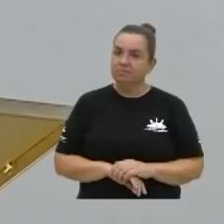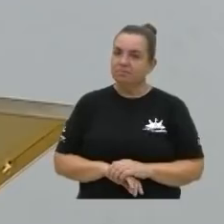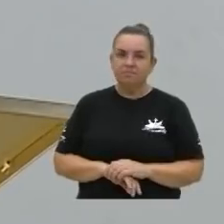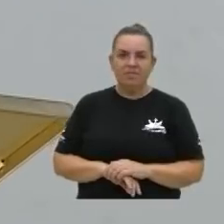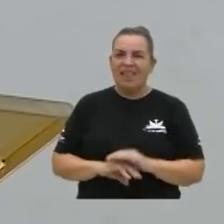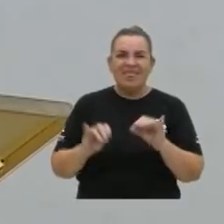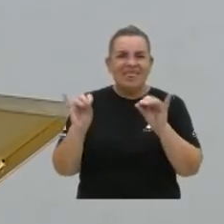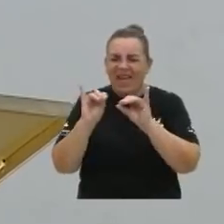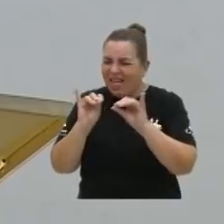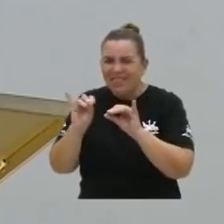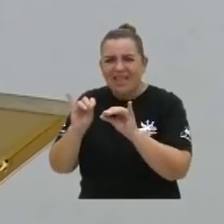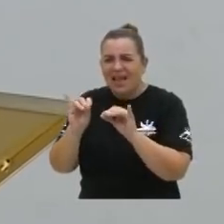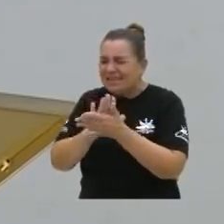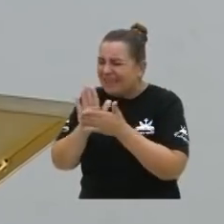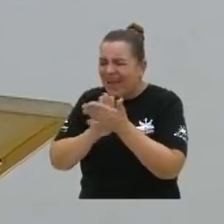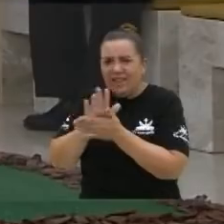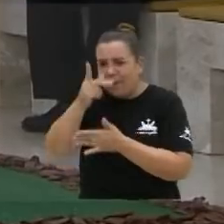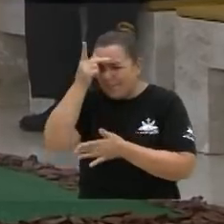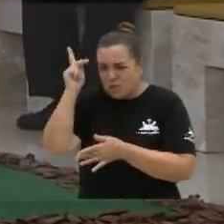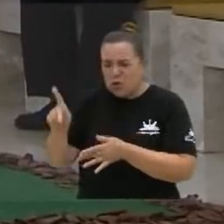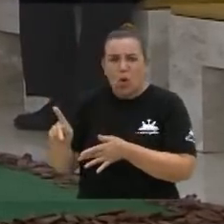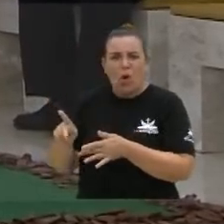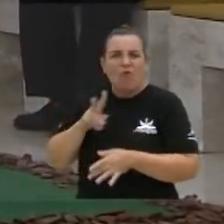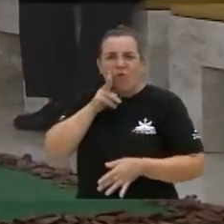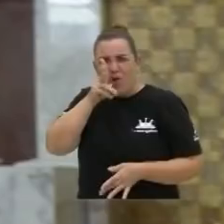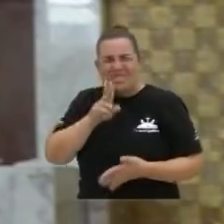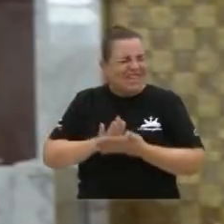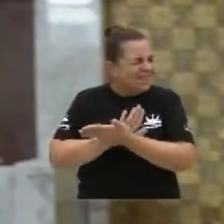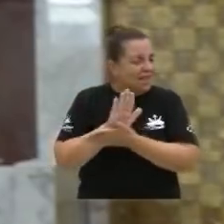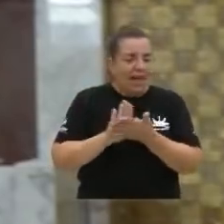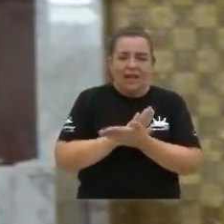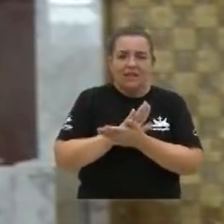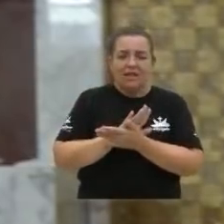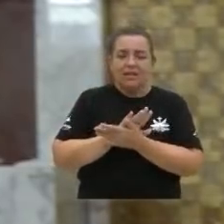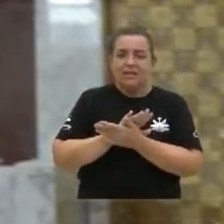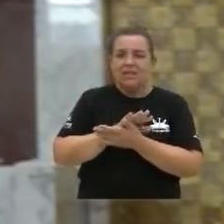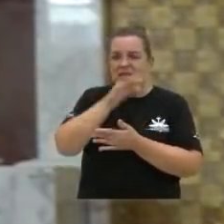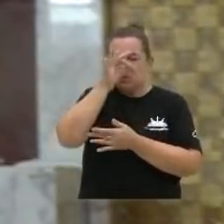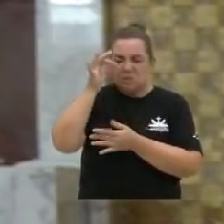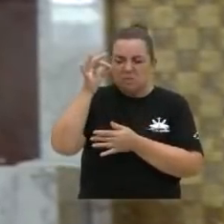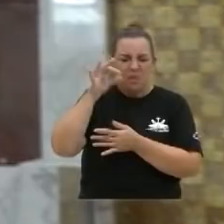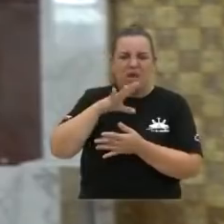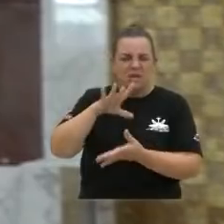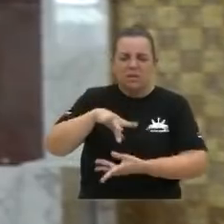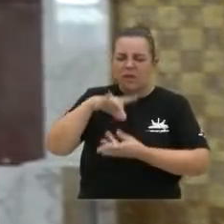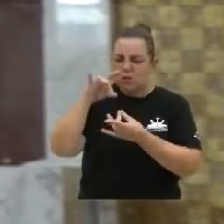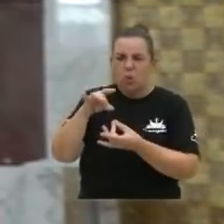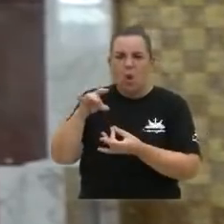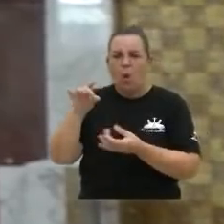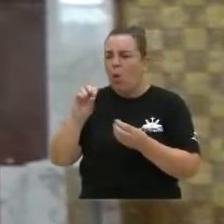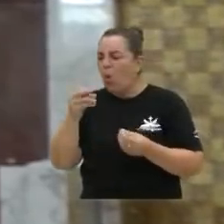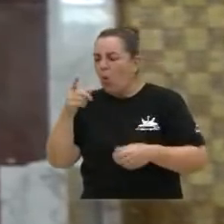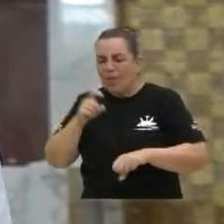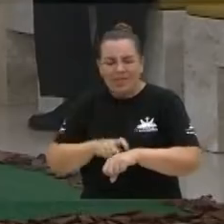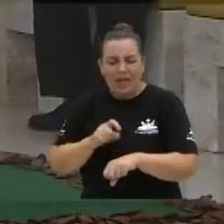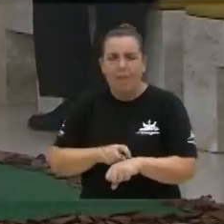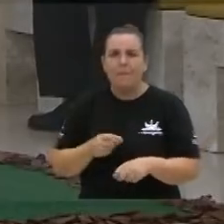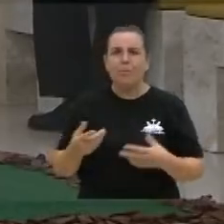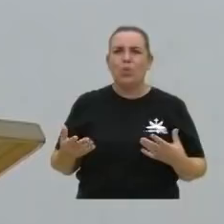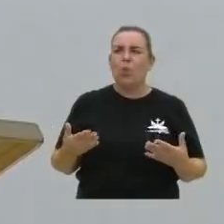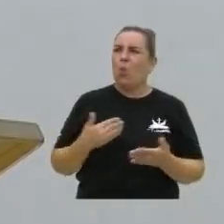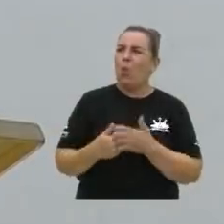ninguém. Nenhuma força espiritual, temporal, pode por si